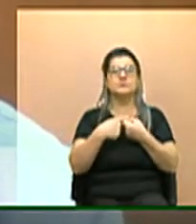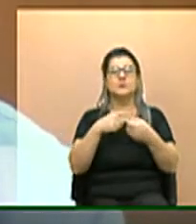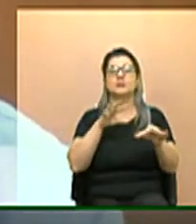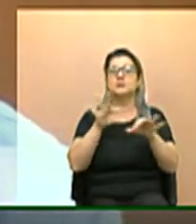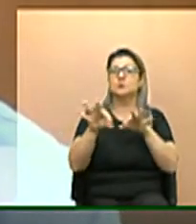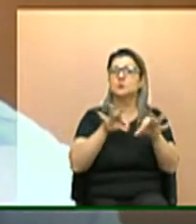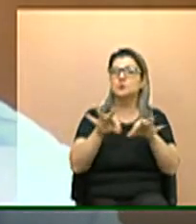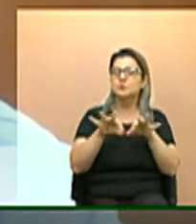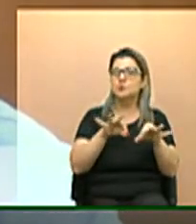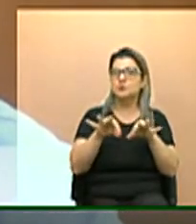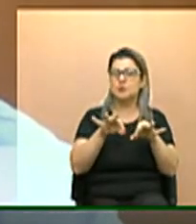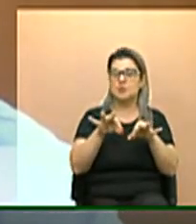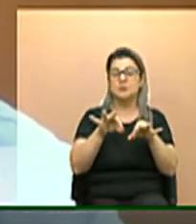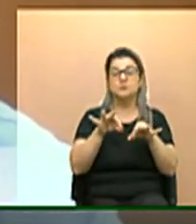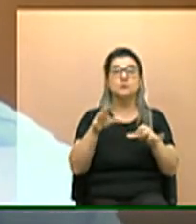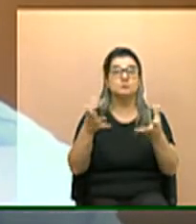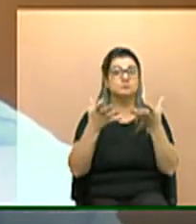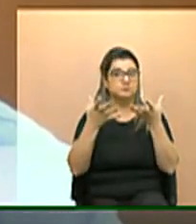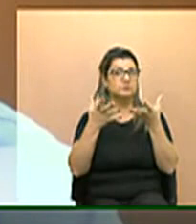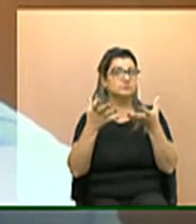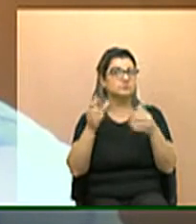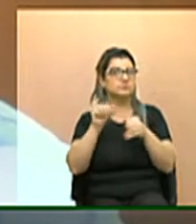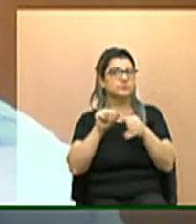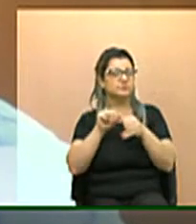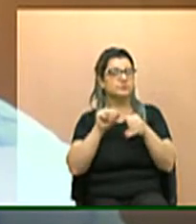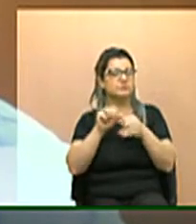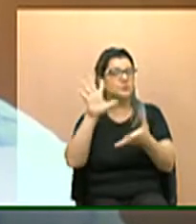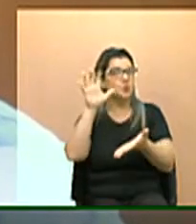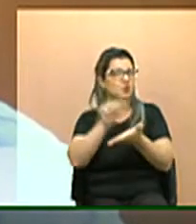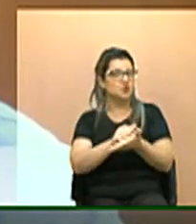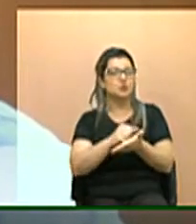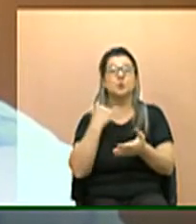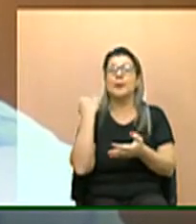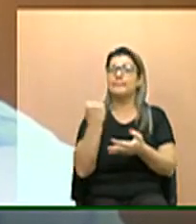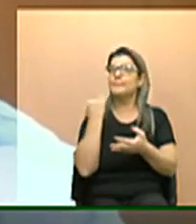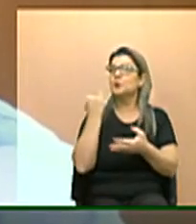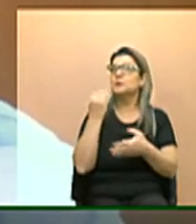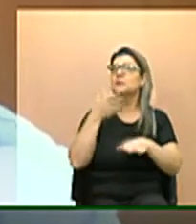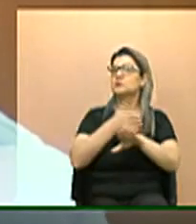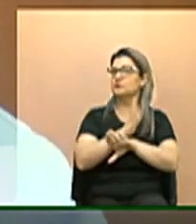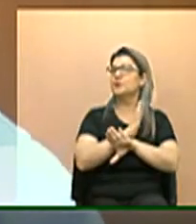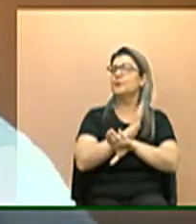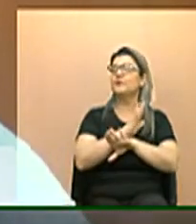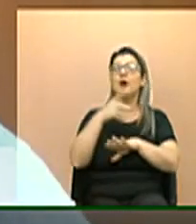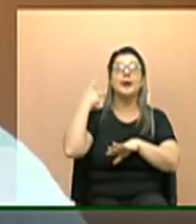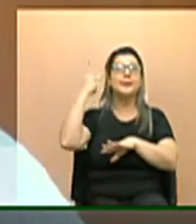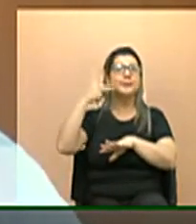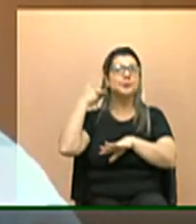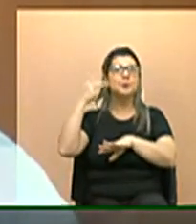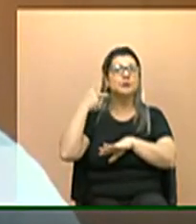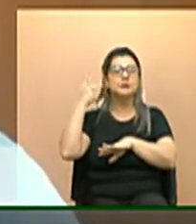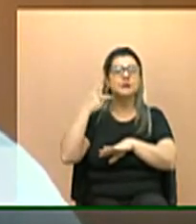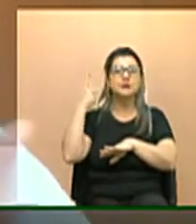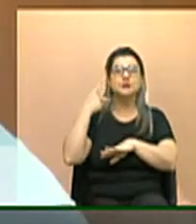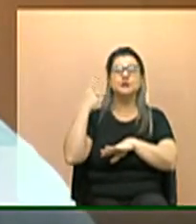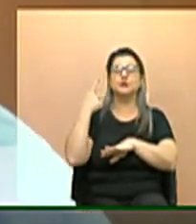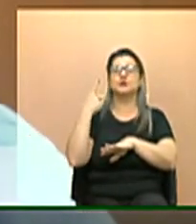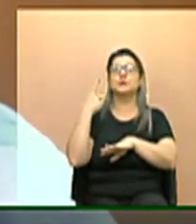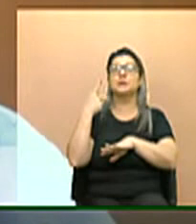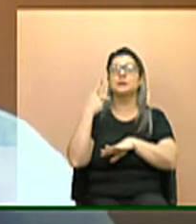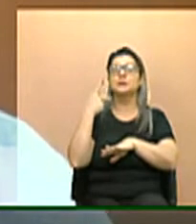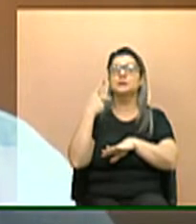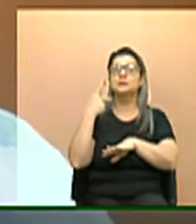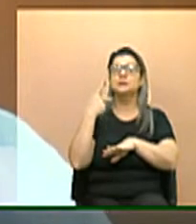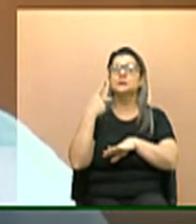projetos. Então, eu quero fazer esse registro da importância de nós aprovarmos esta política de cedência onerosa ou